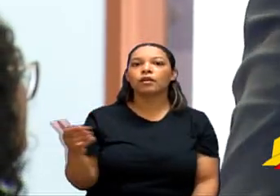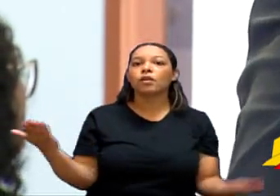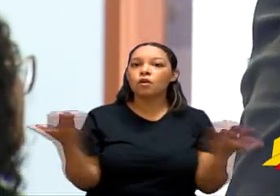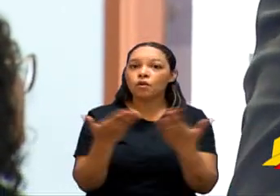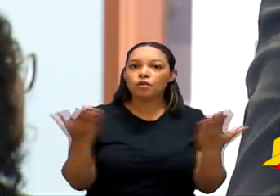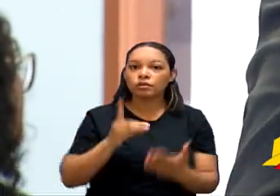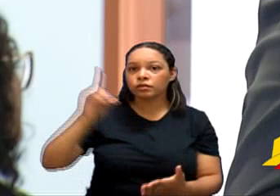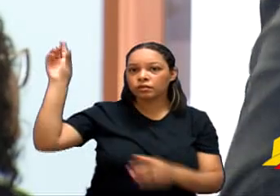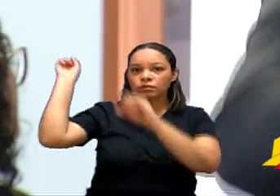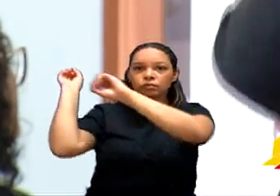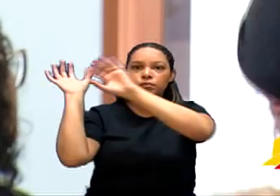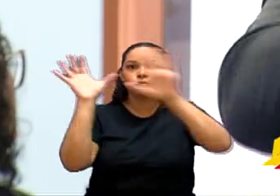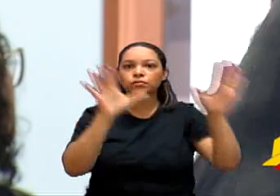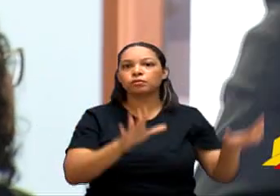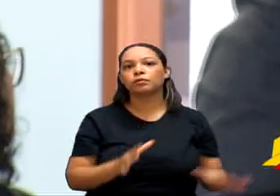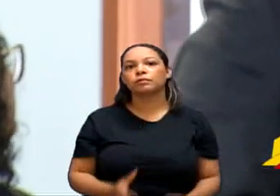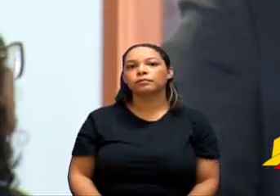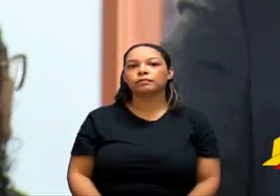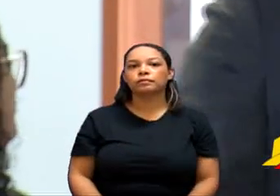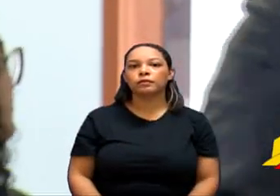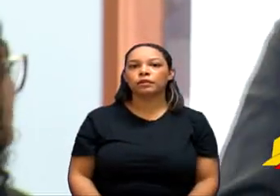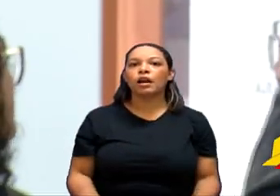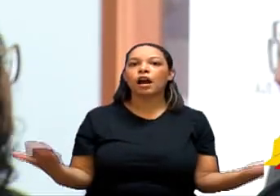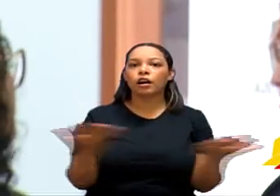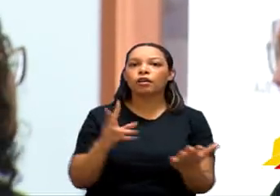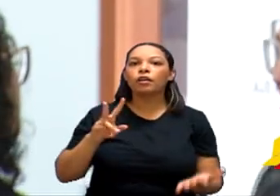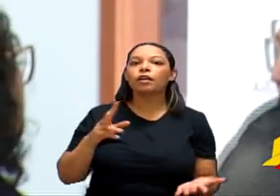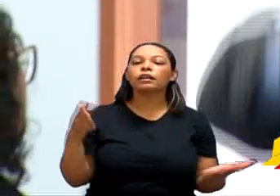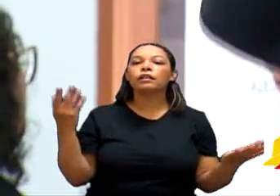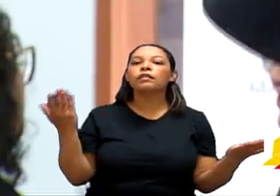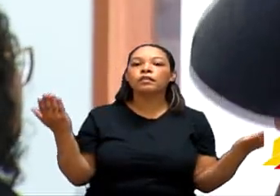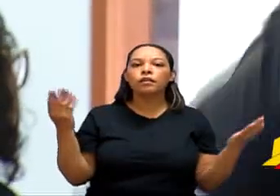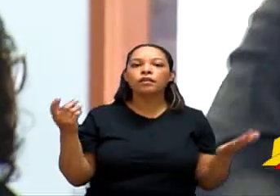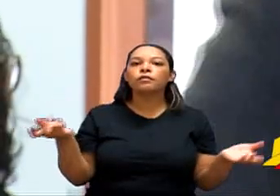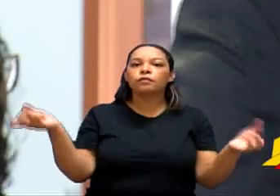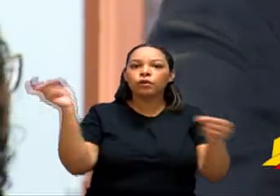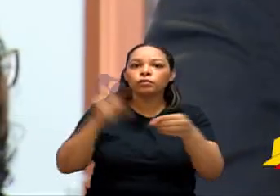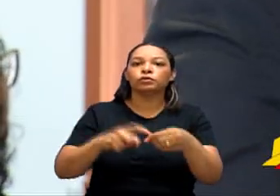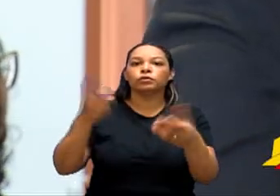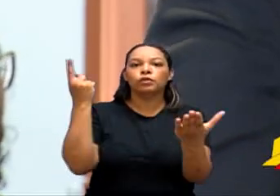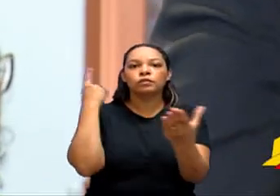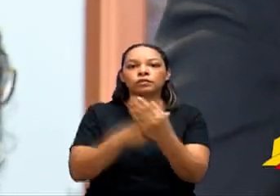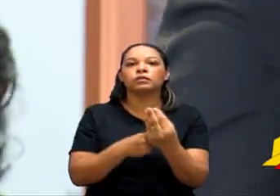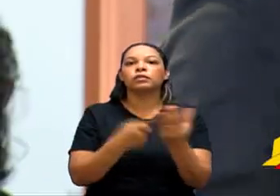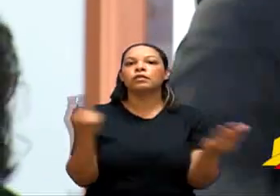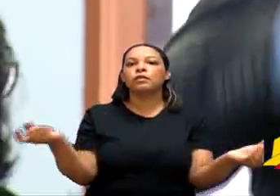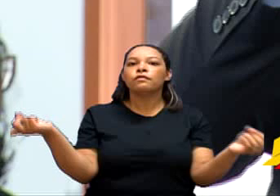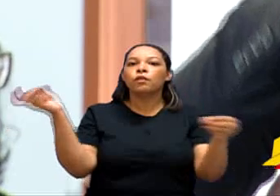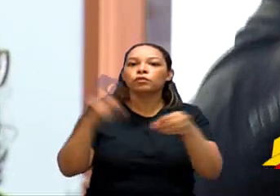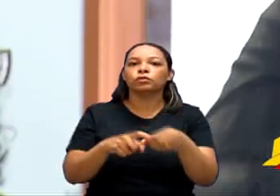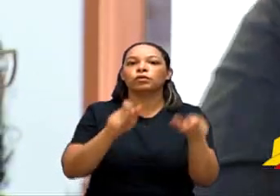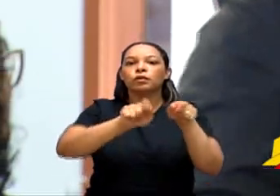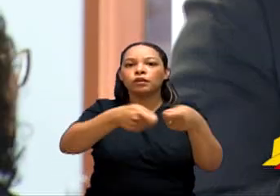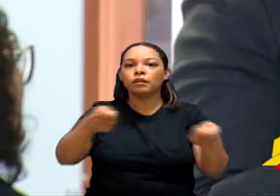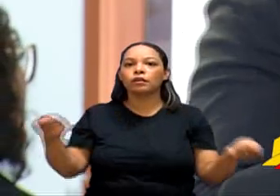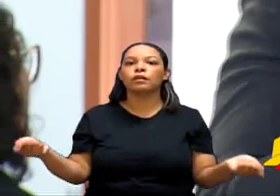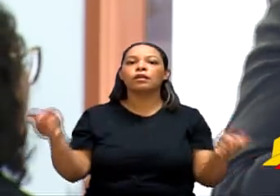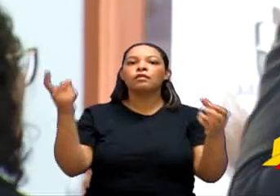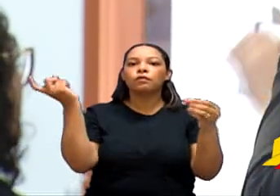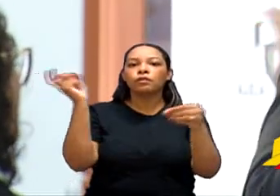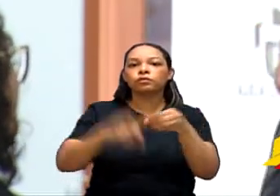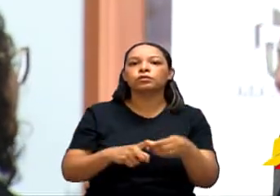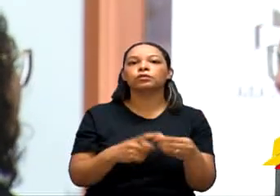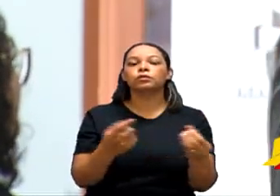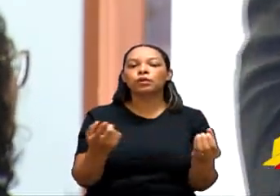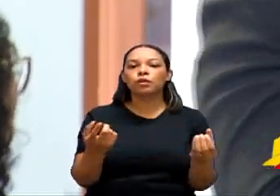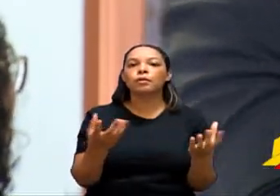Deus abençoou. Voltou a ter cachorrão na cidade. Voltou o vendedor a poder vender espetinho. O vendedor a vender pastel.